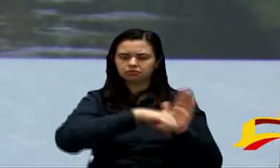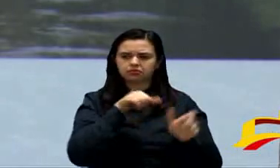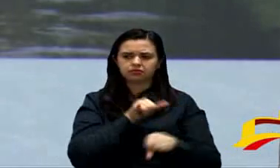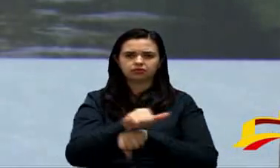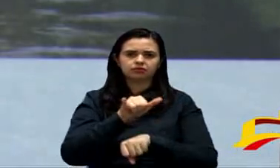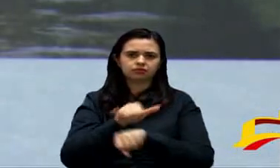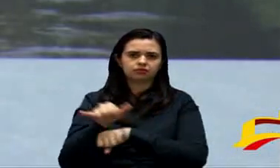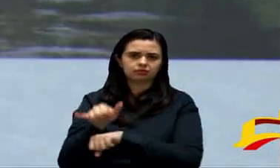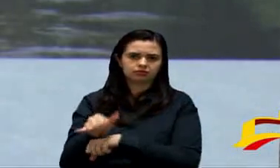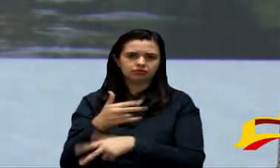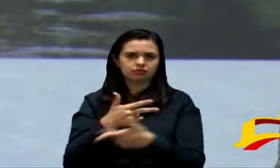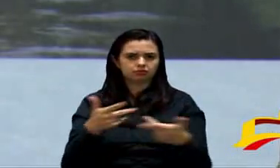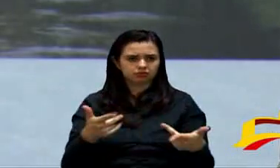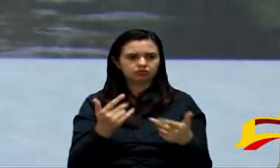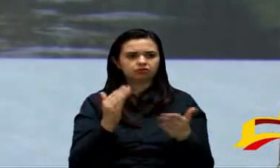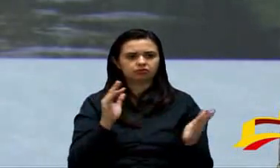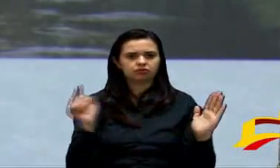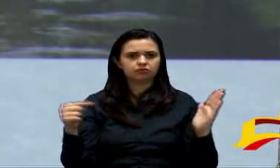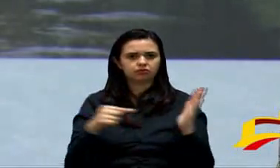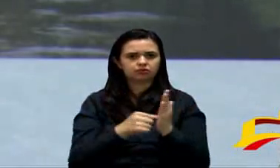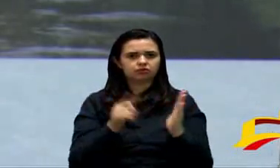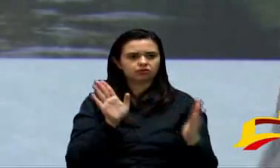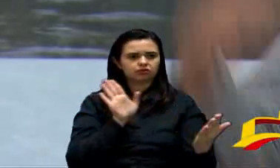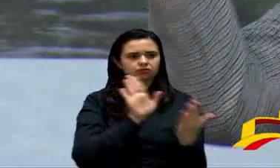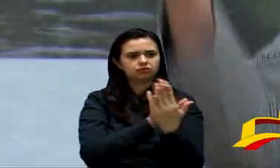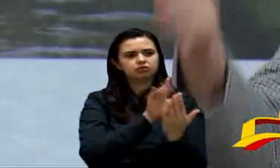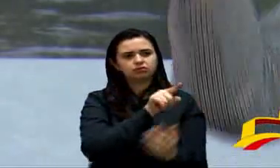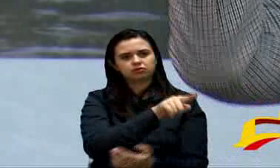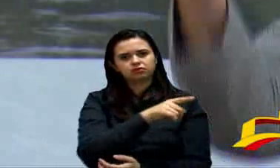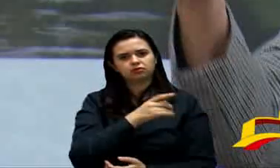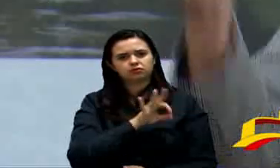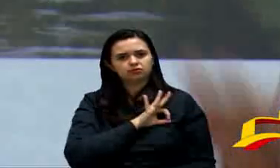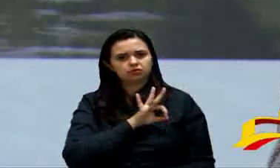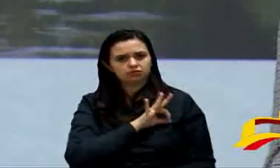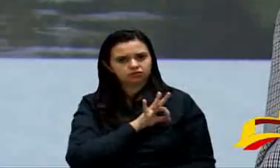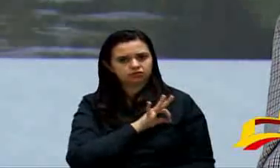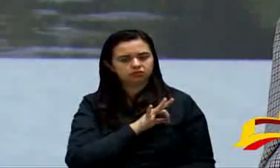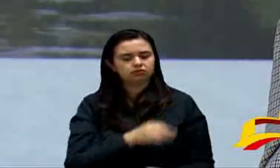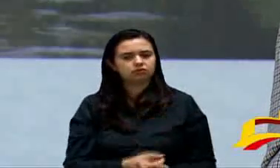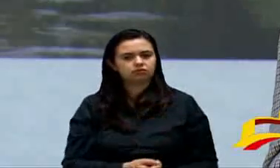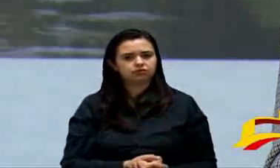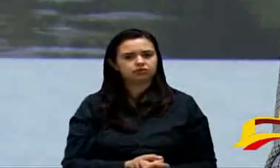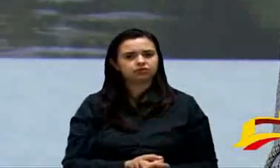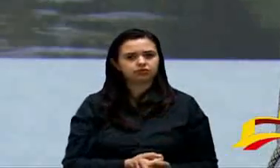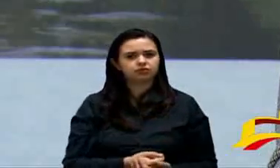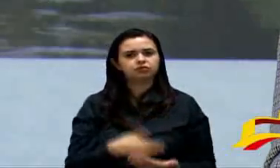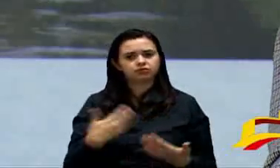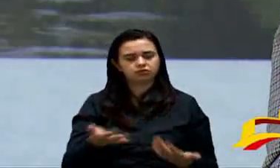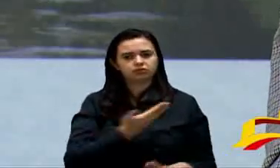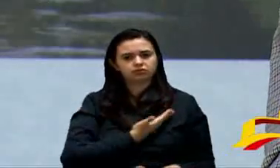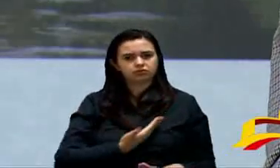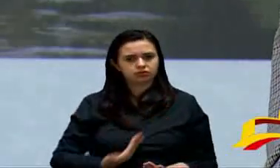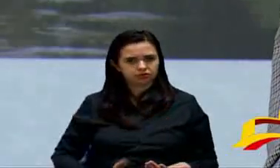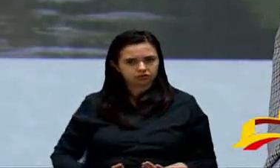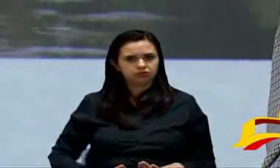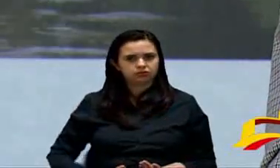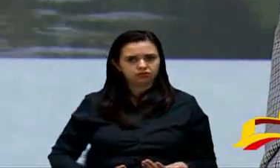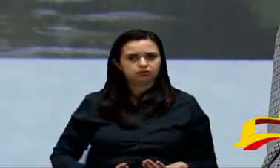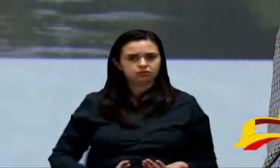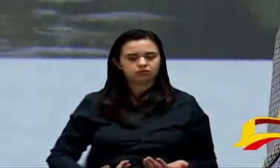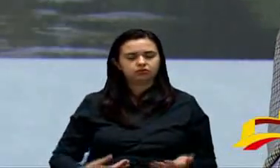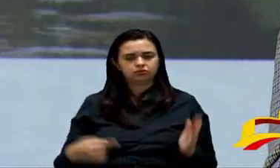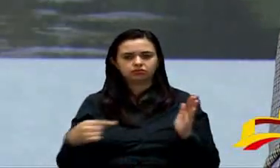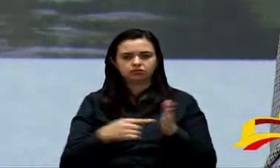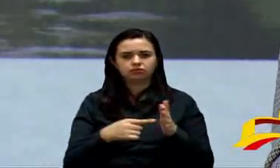fato à autoridade policial, que instaurou o inquérito. Então, os próprios governadores instauraram o inquérito,